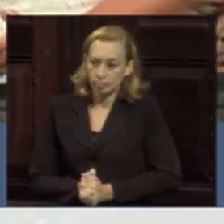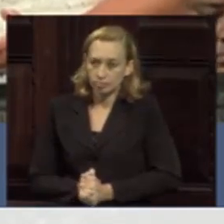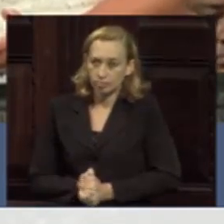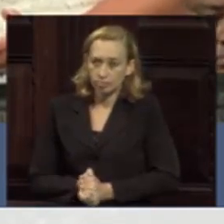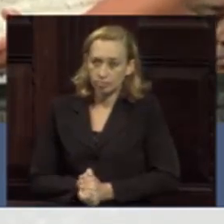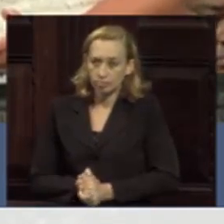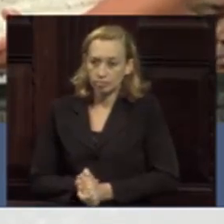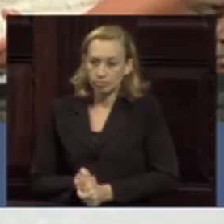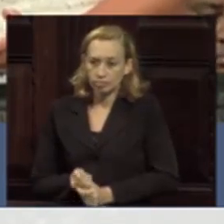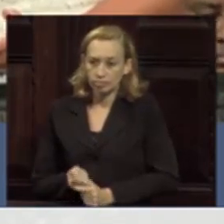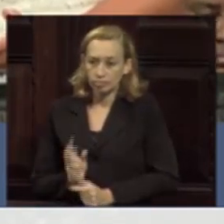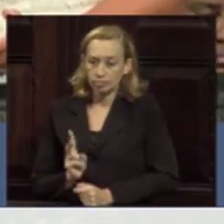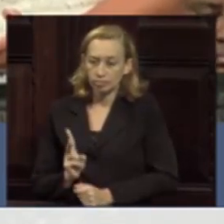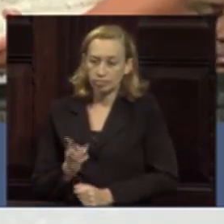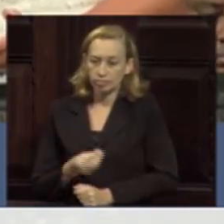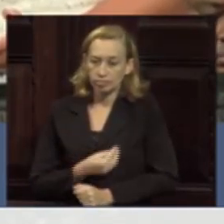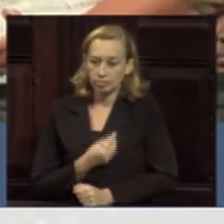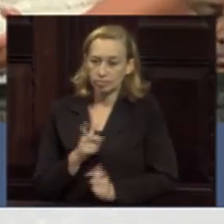Sempre presente.